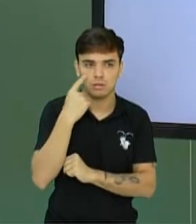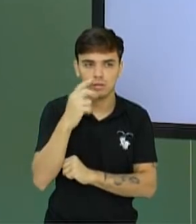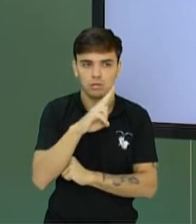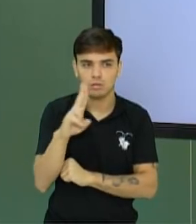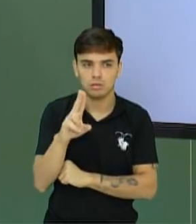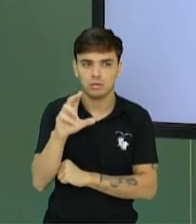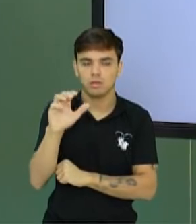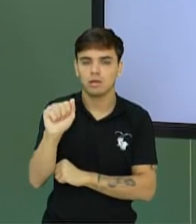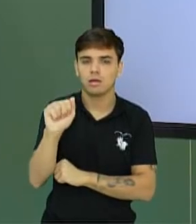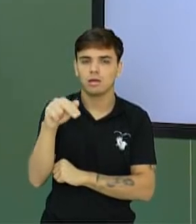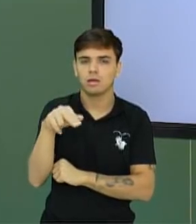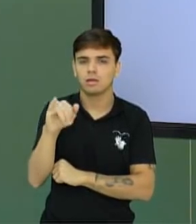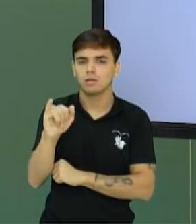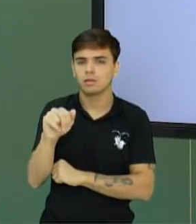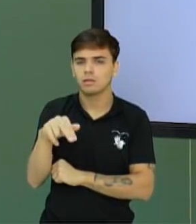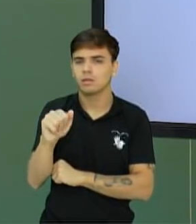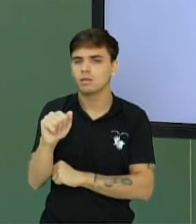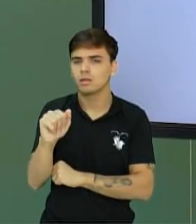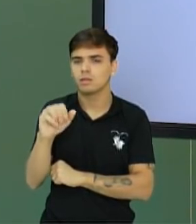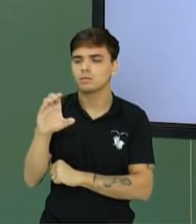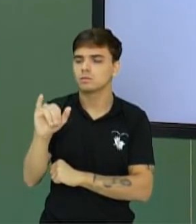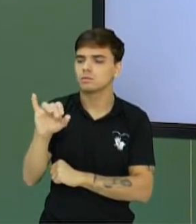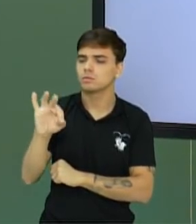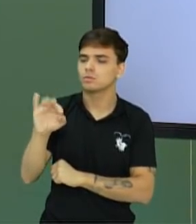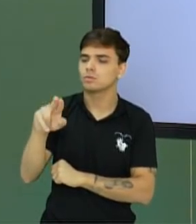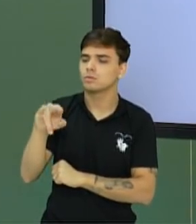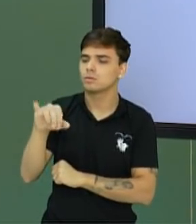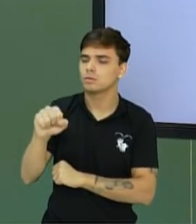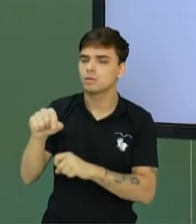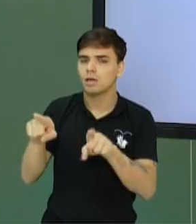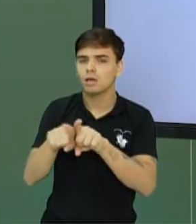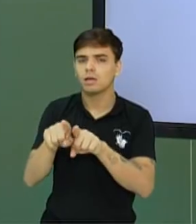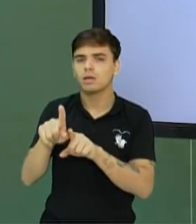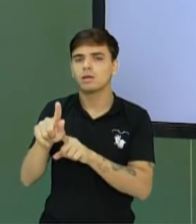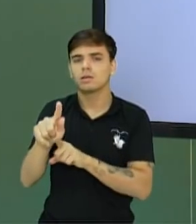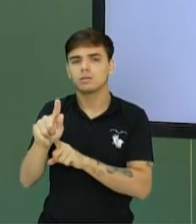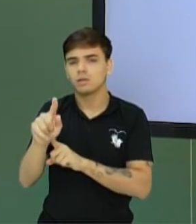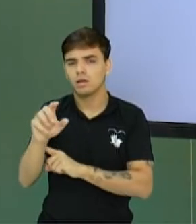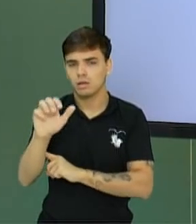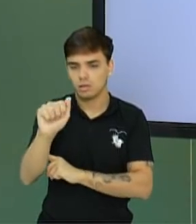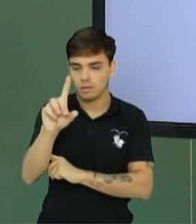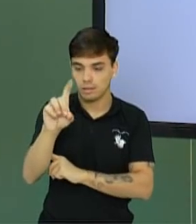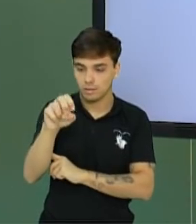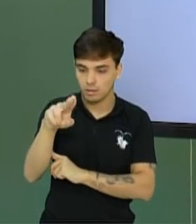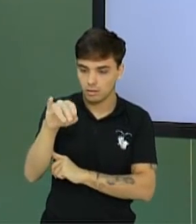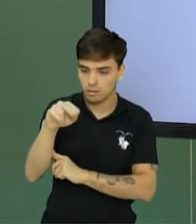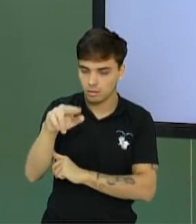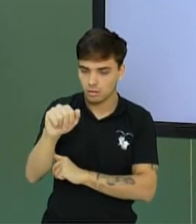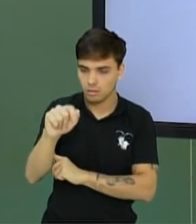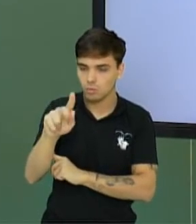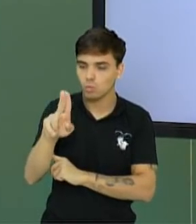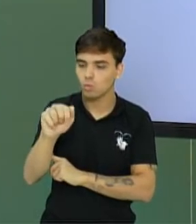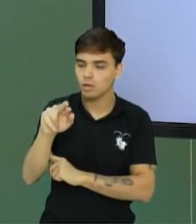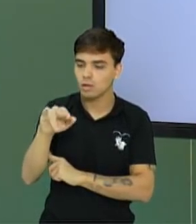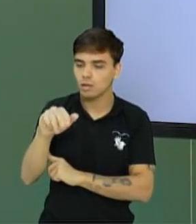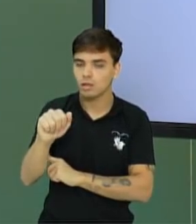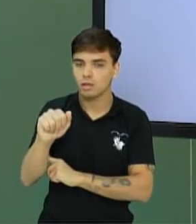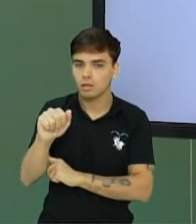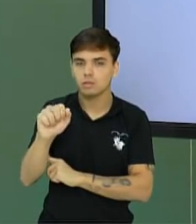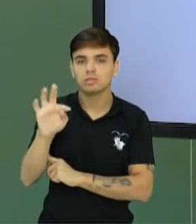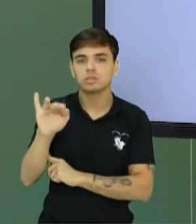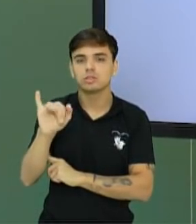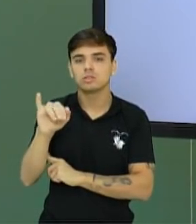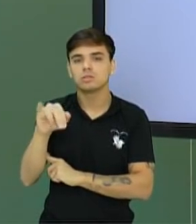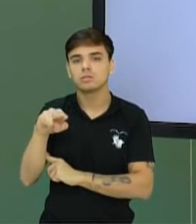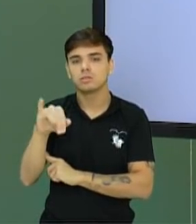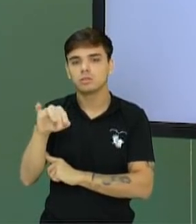citosina, guanina e timina. Revisem isso. Adenina, citosina, guanina e timina.